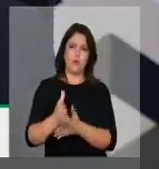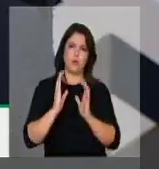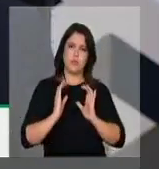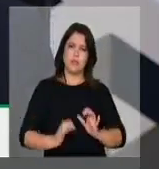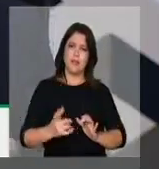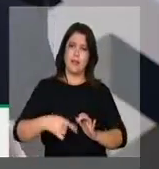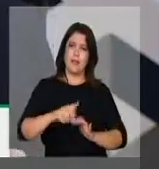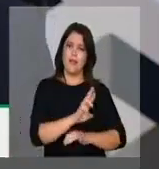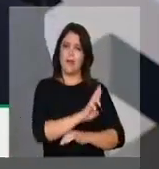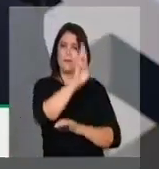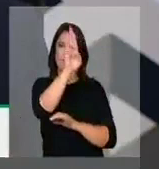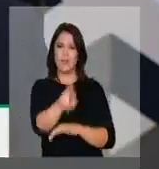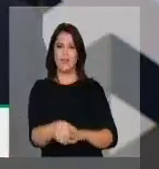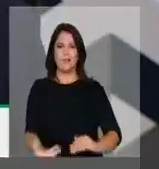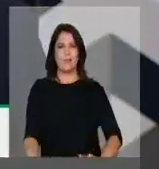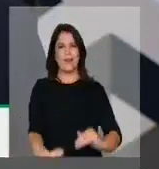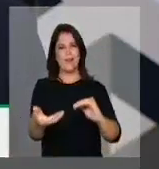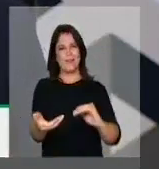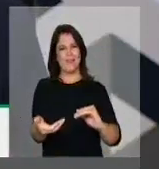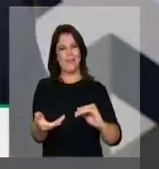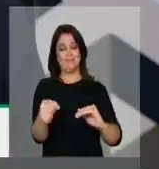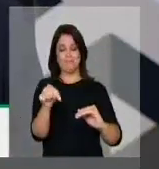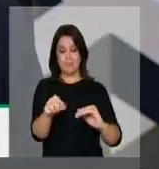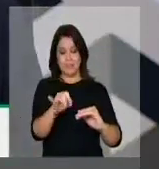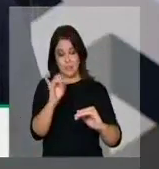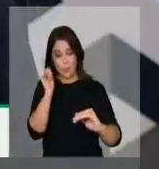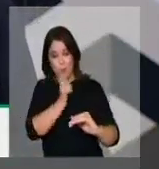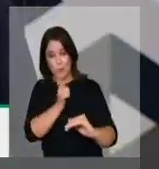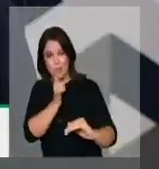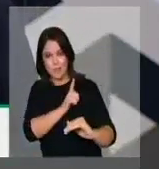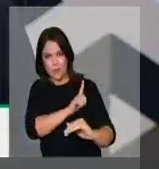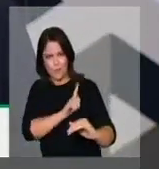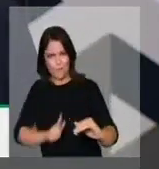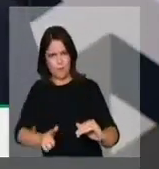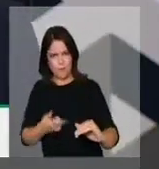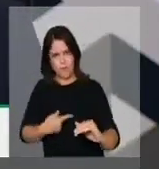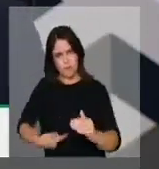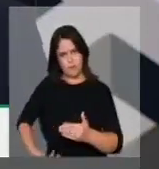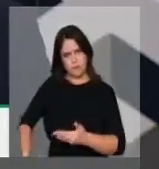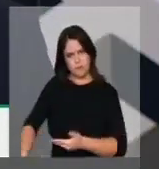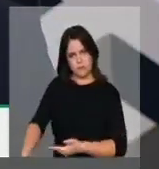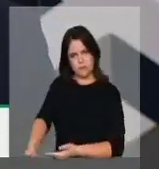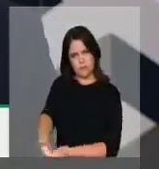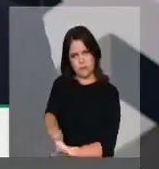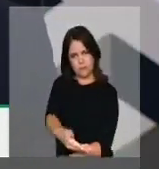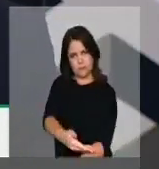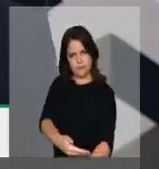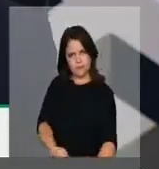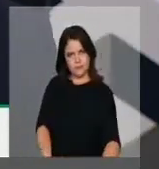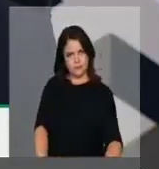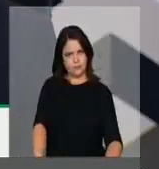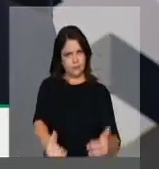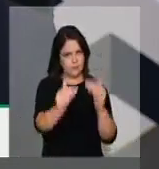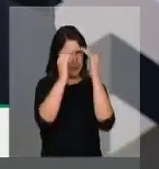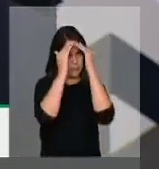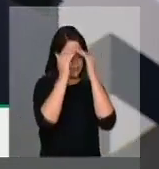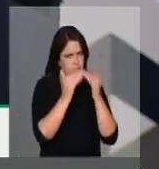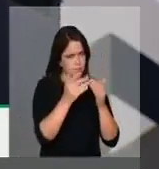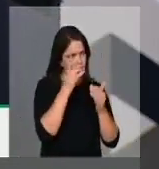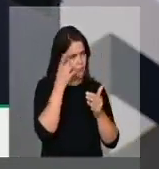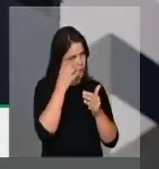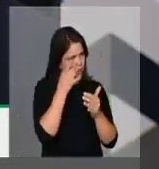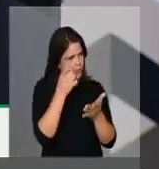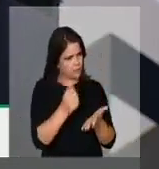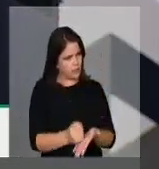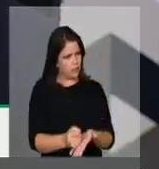cidadãos que são representados no parlamento. Então, para ter governo democrático, nós precisamos ter respaldo